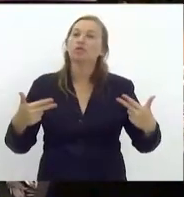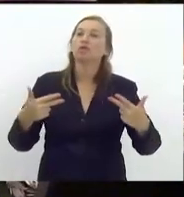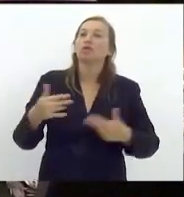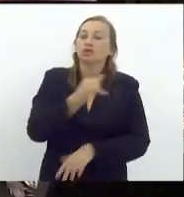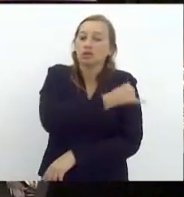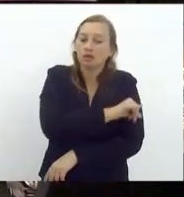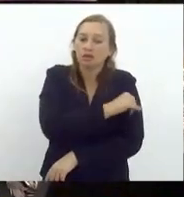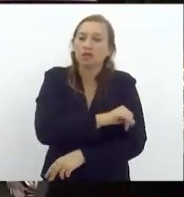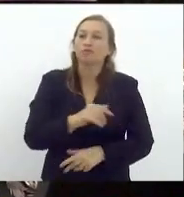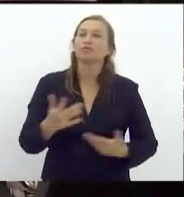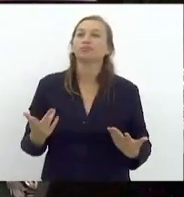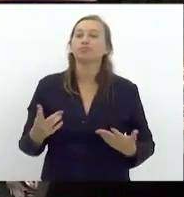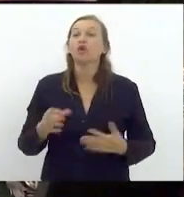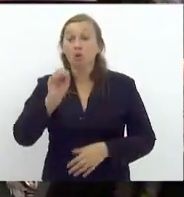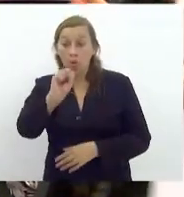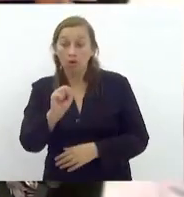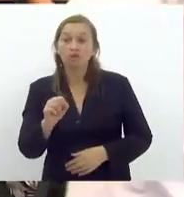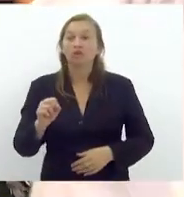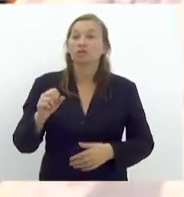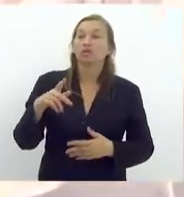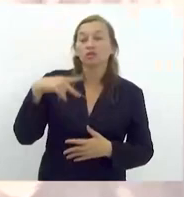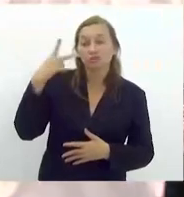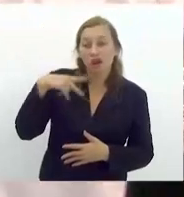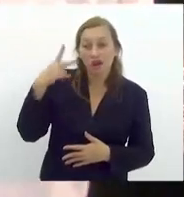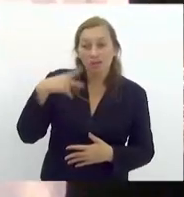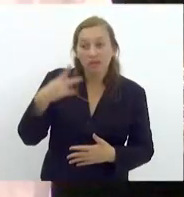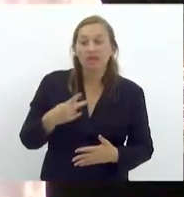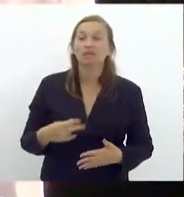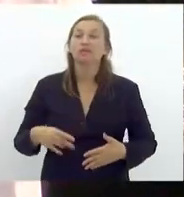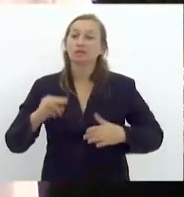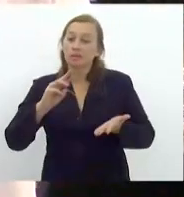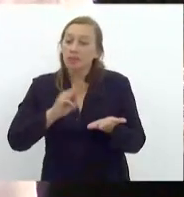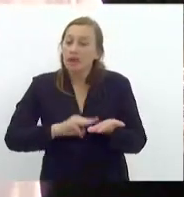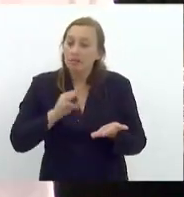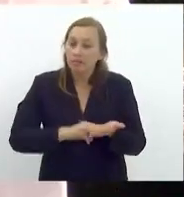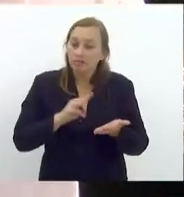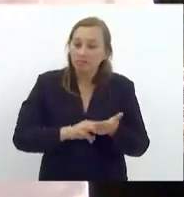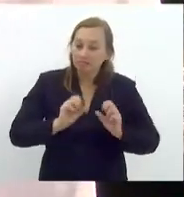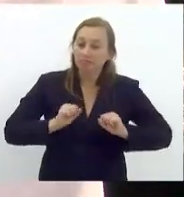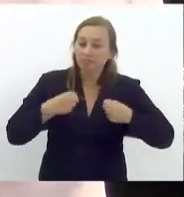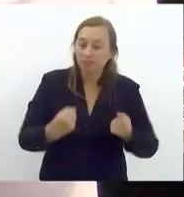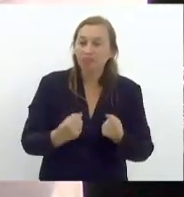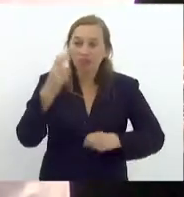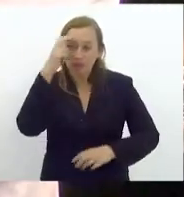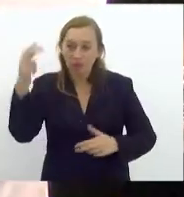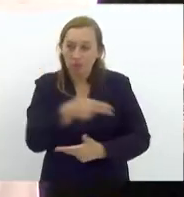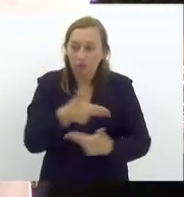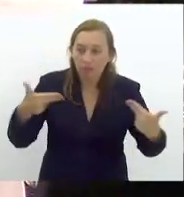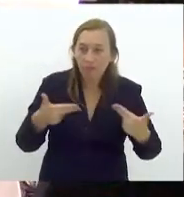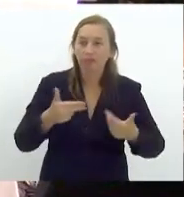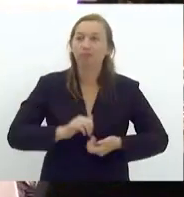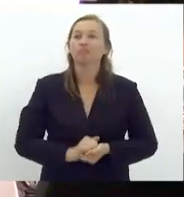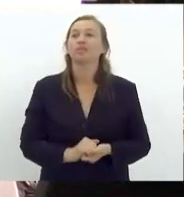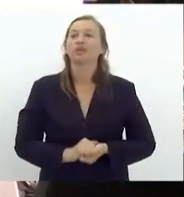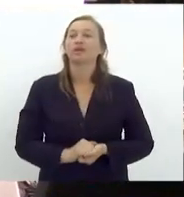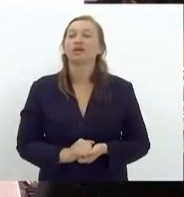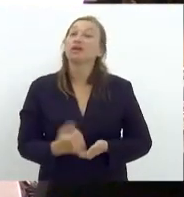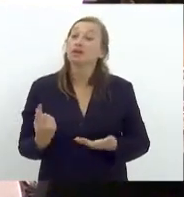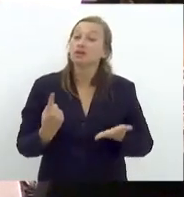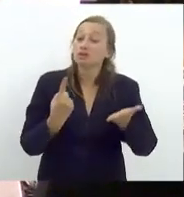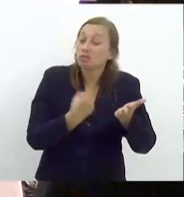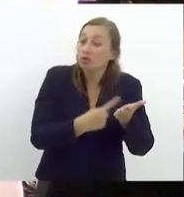os parlamentar oito os parlamentares membros efetivos da frente parlamentar em defesa da cultura hip hop se